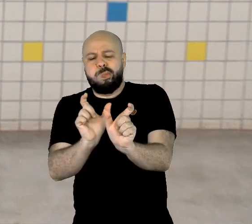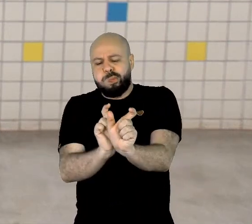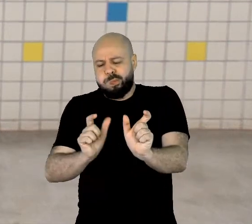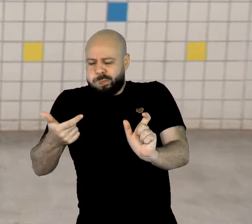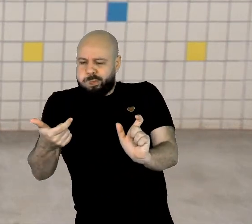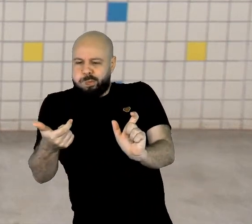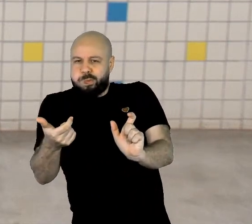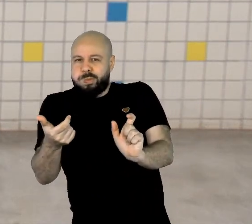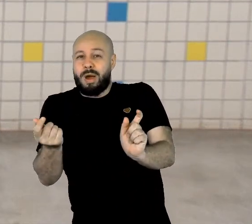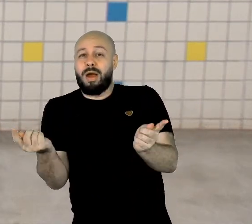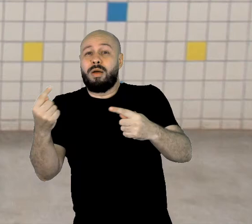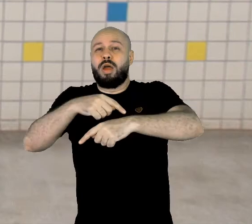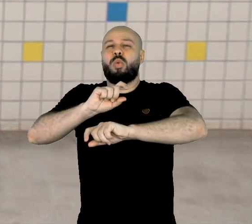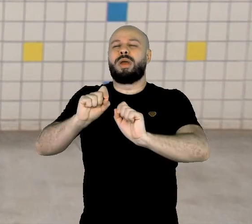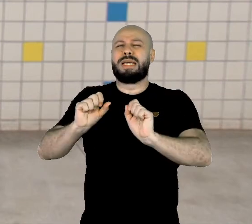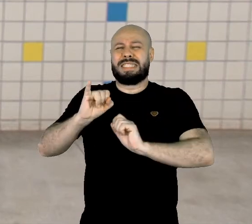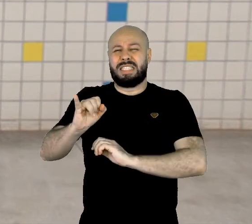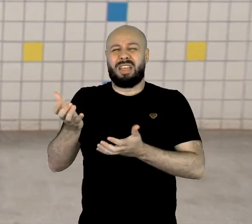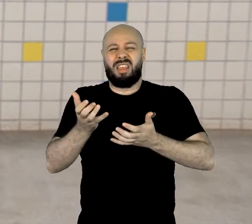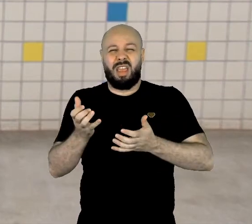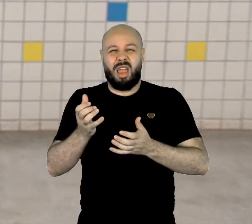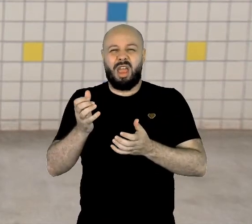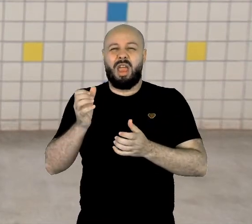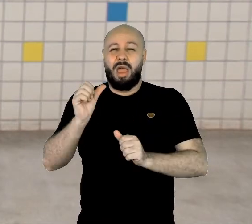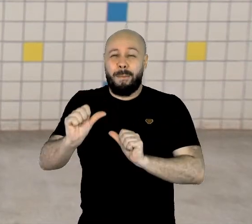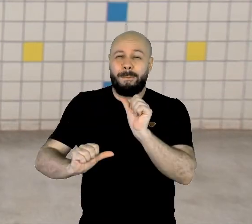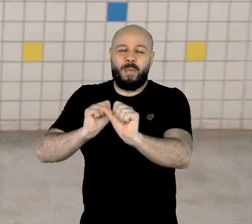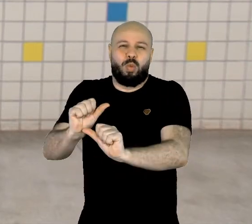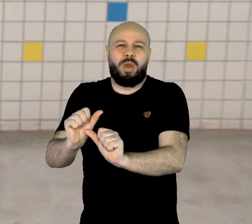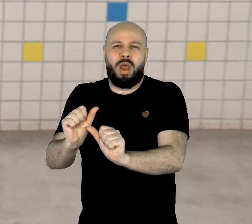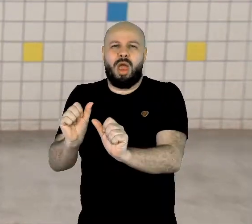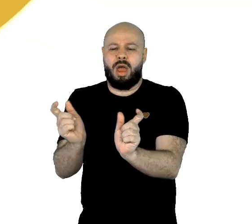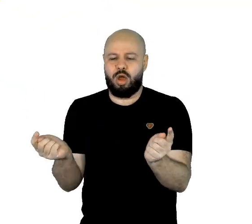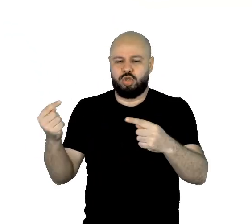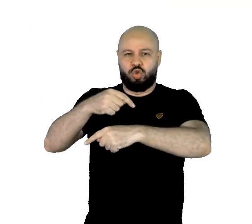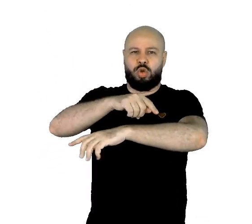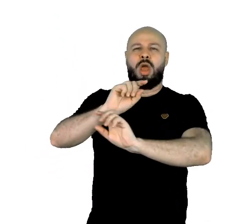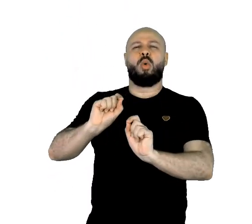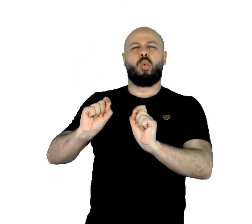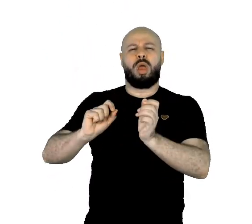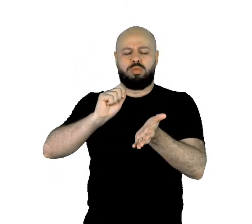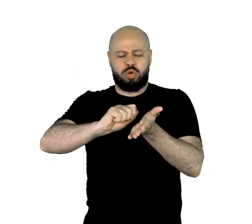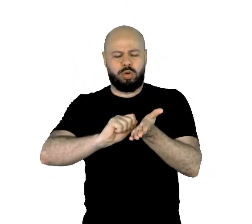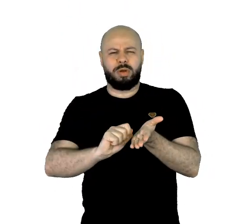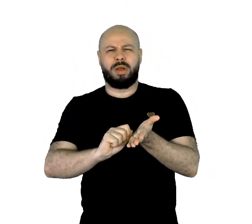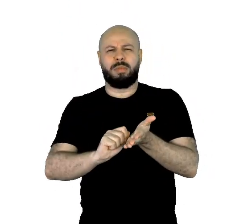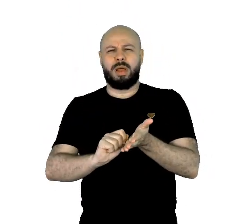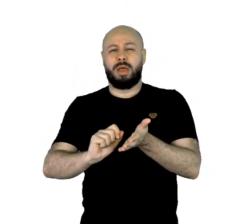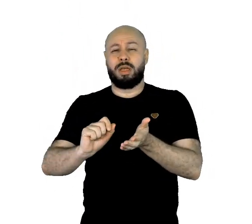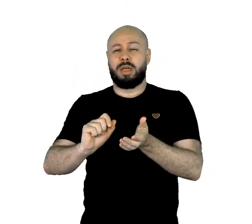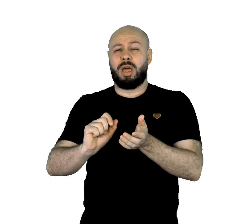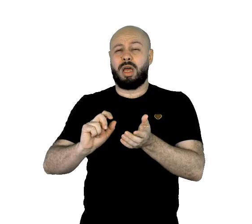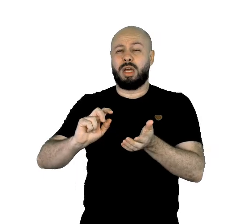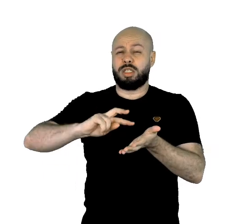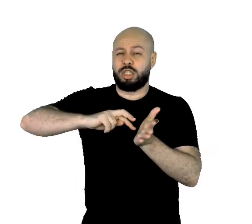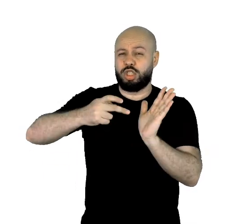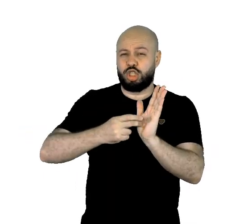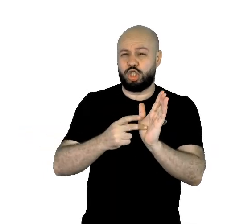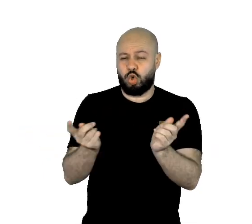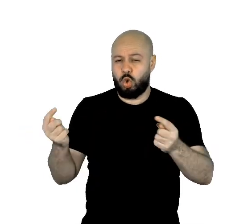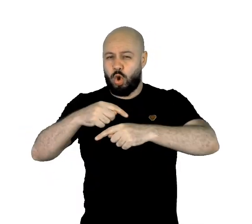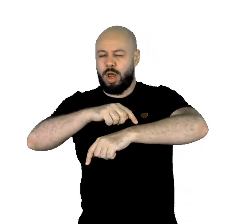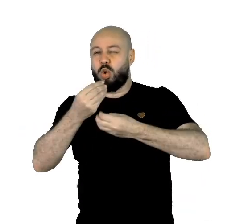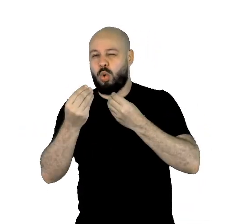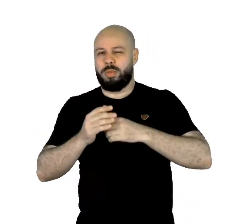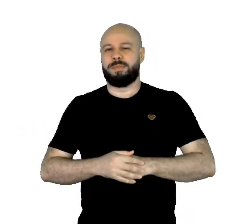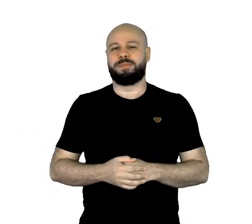reescrever essa historinha, dizendo o contrário do que está escrito, colocando o sentido contrário. Vamos